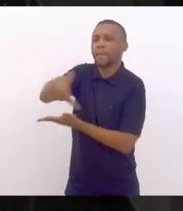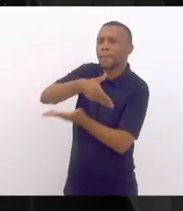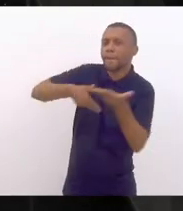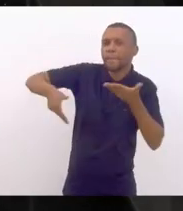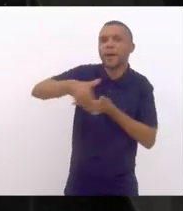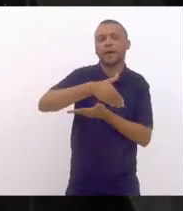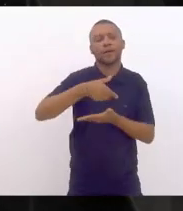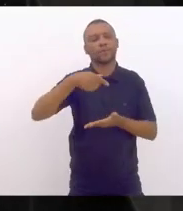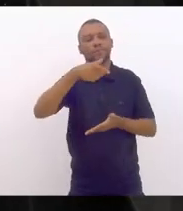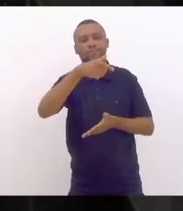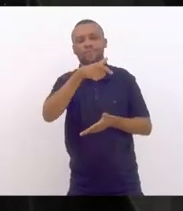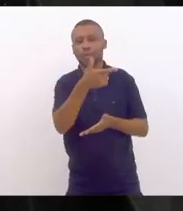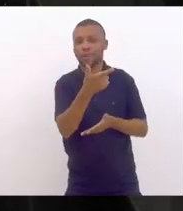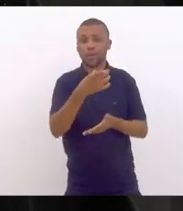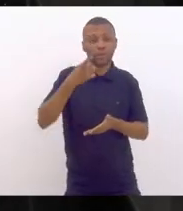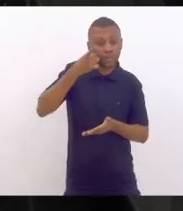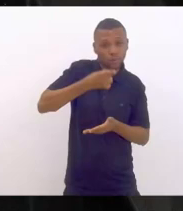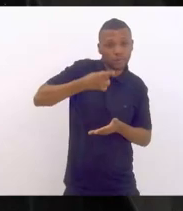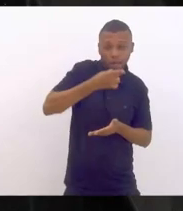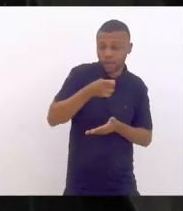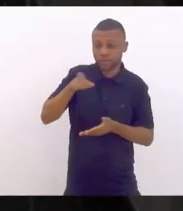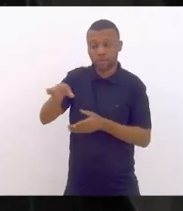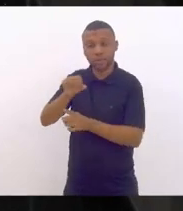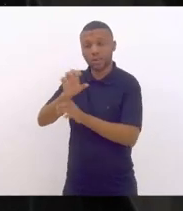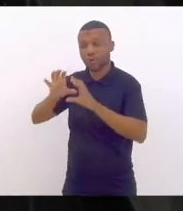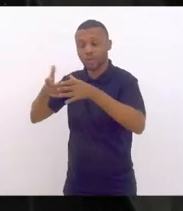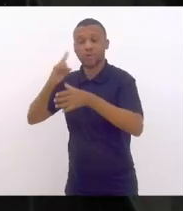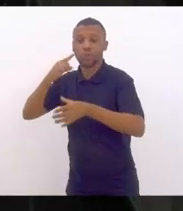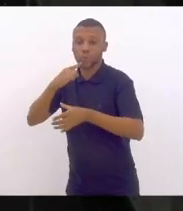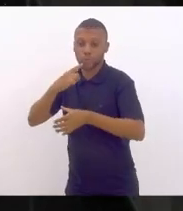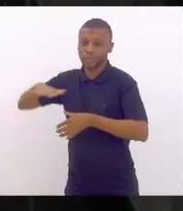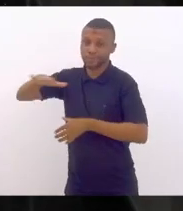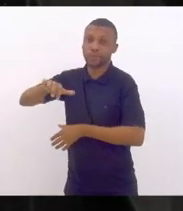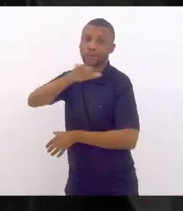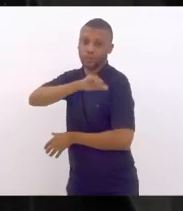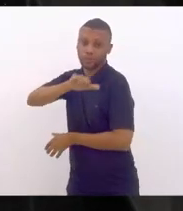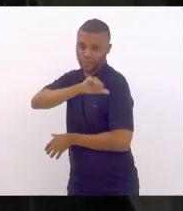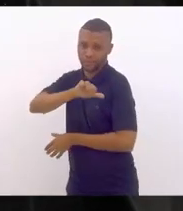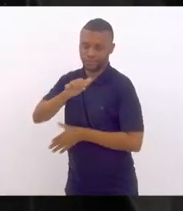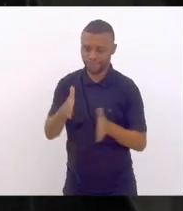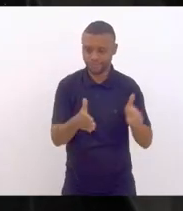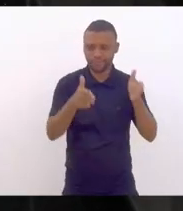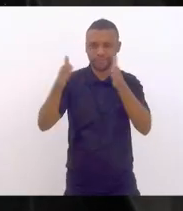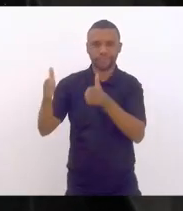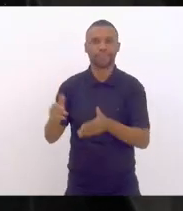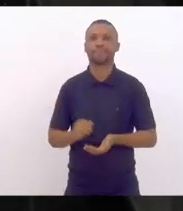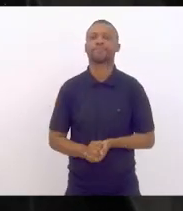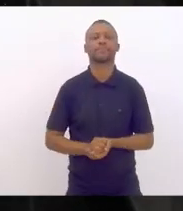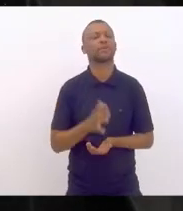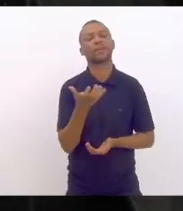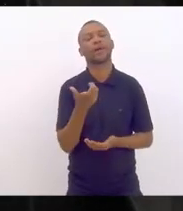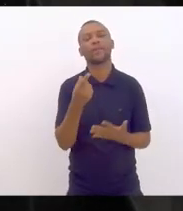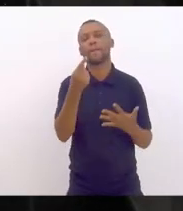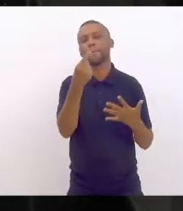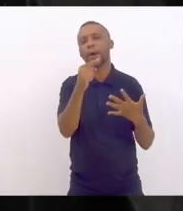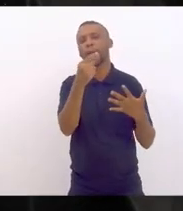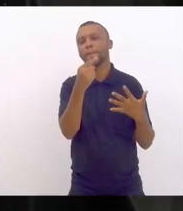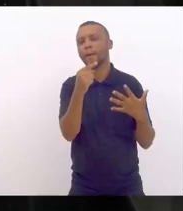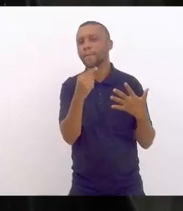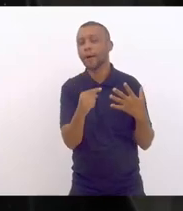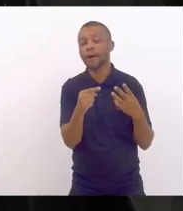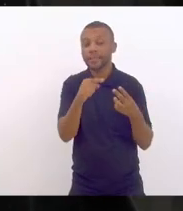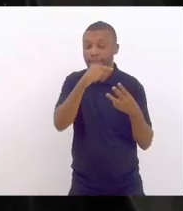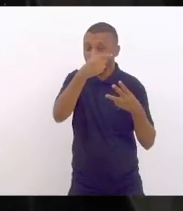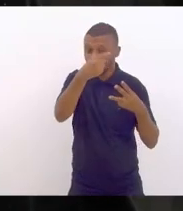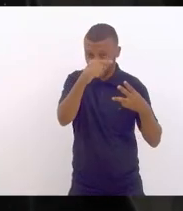a comunidade surda do Rio de Janeiro Deputado Eliomar eu quero topicamente abordar três questões a